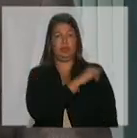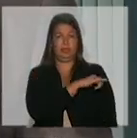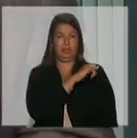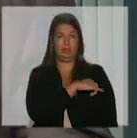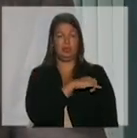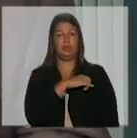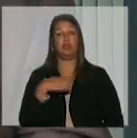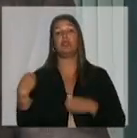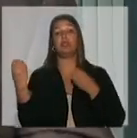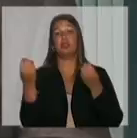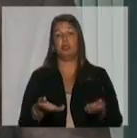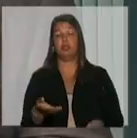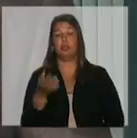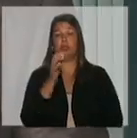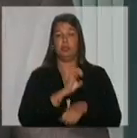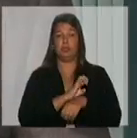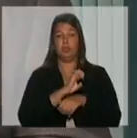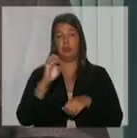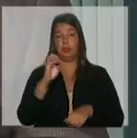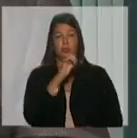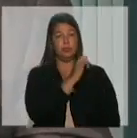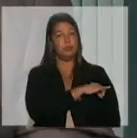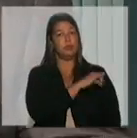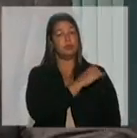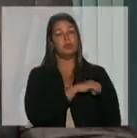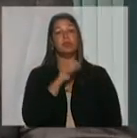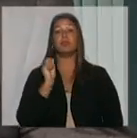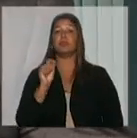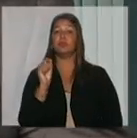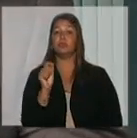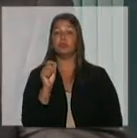Janeiro. Que deu ao estado do Rio de Janeiro